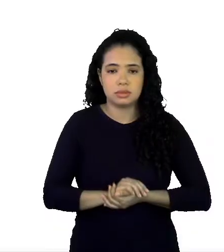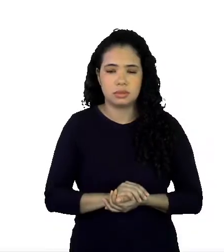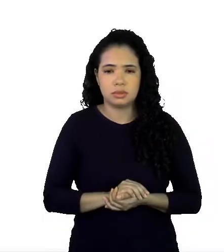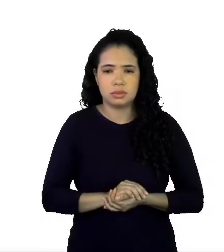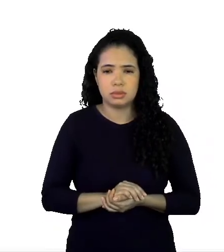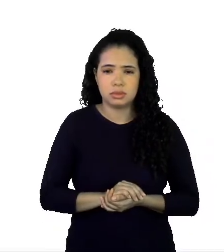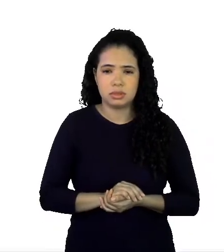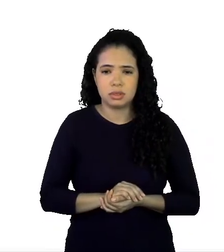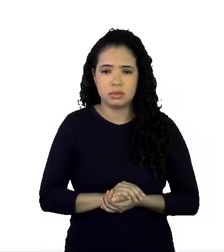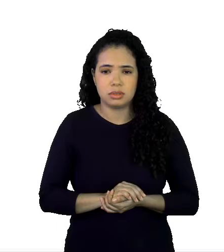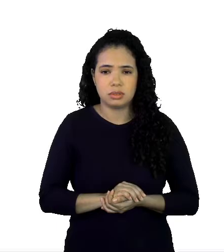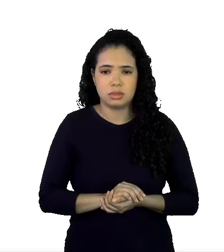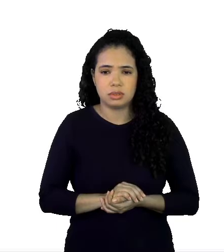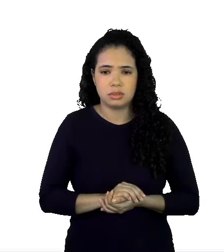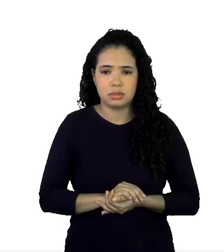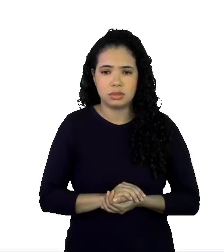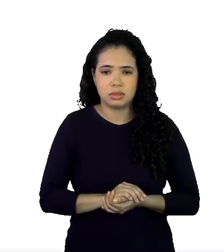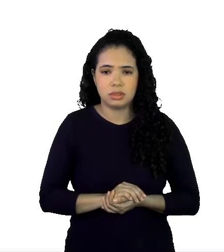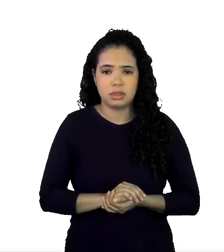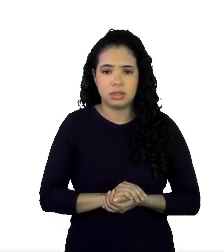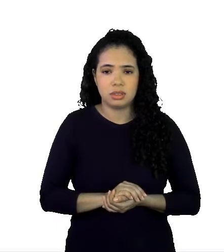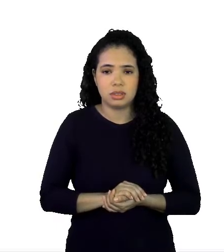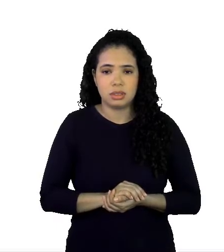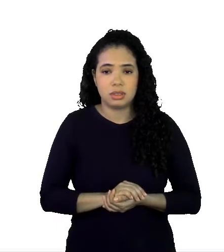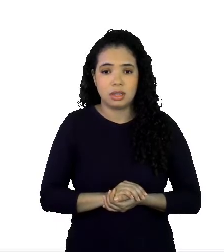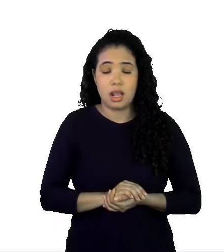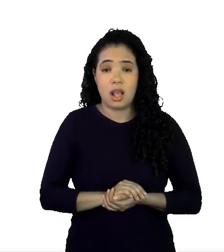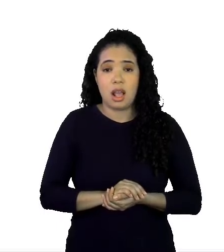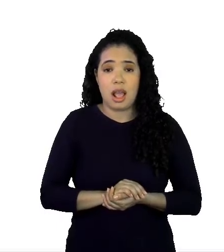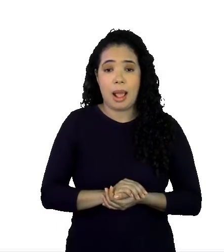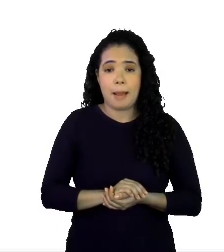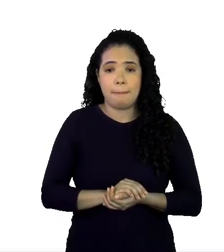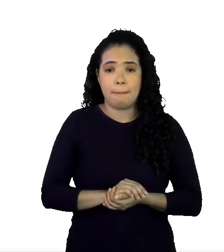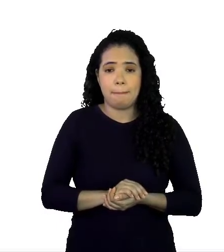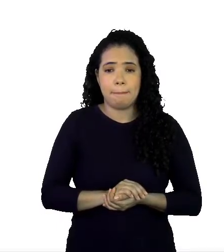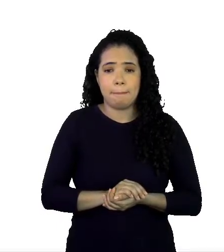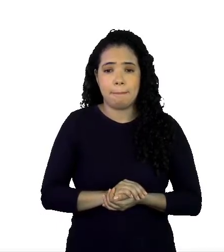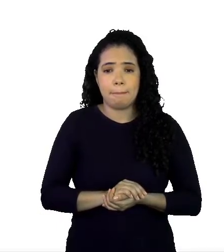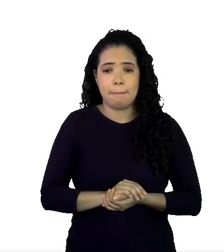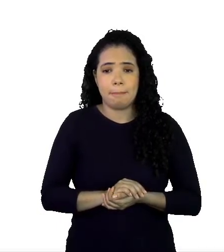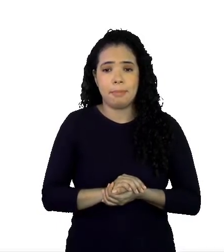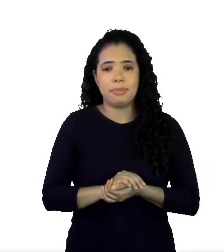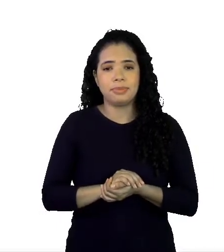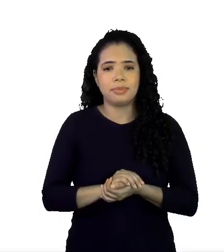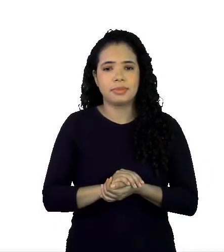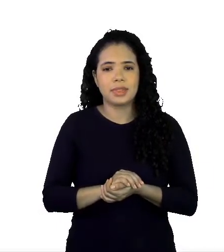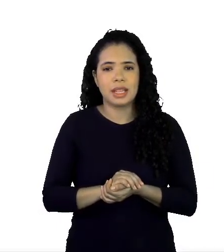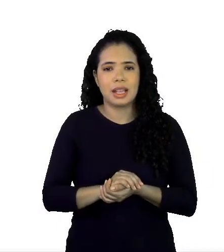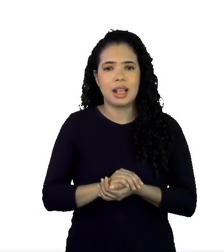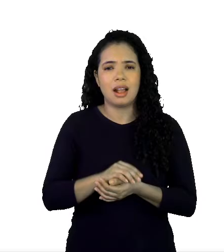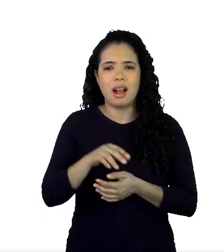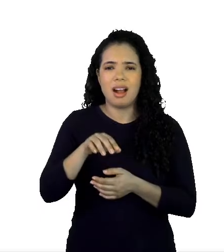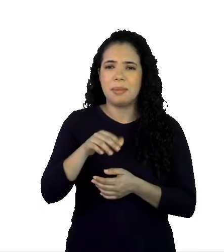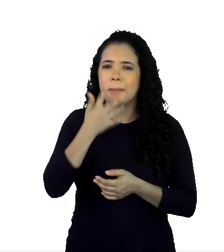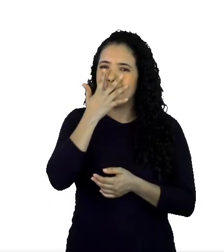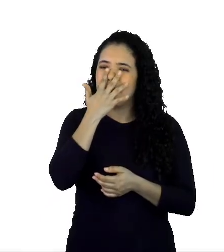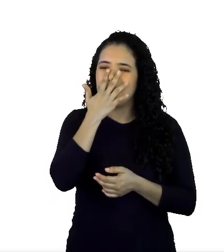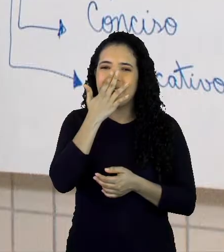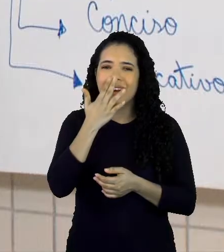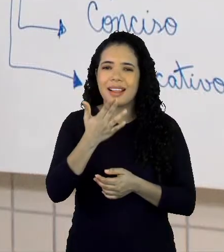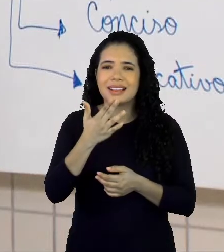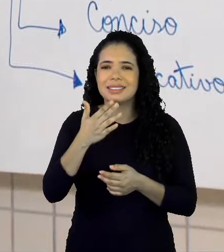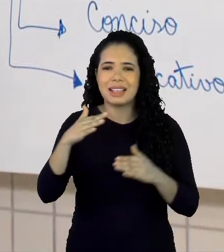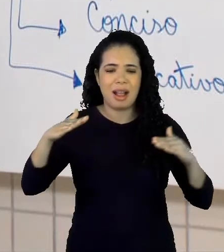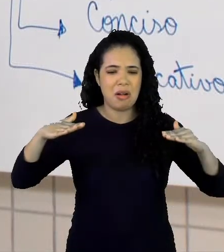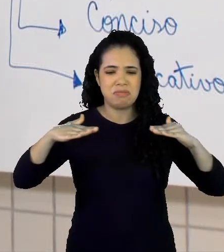assim: o celular do atropelado tocava, mas desisti de atender. No display, mamãe. É